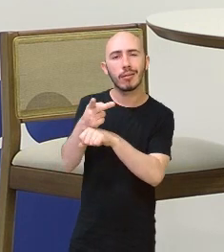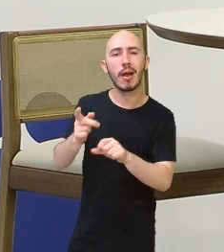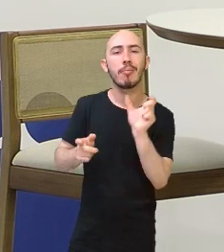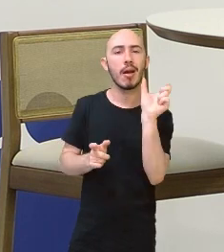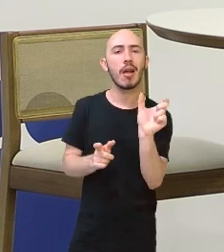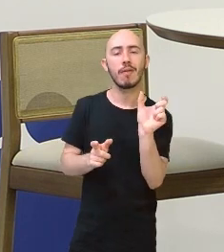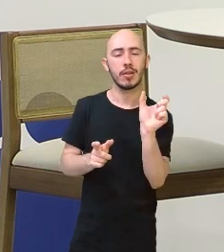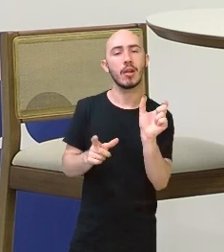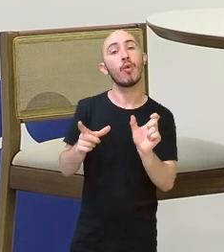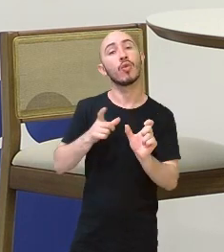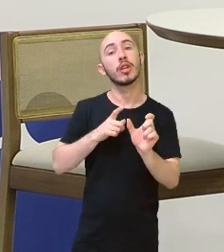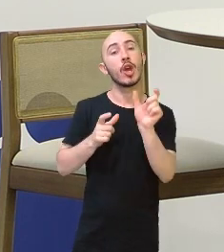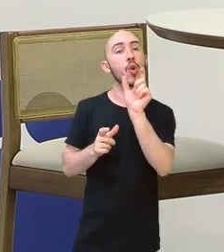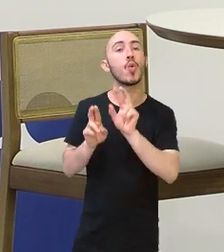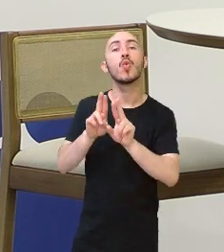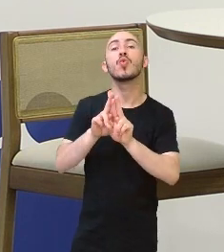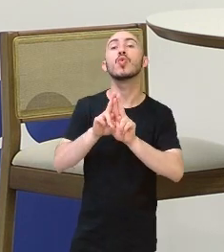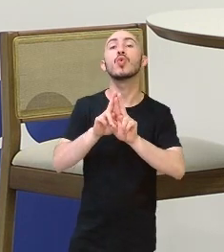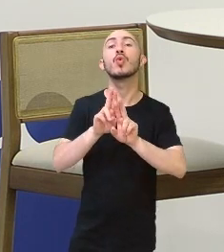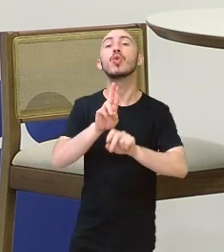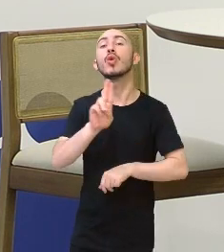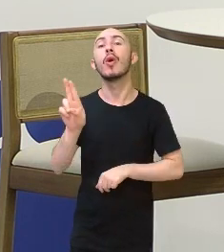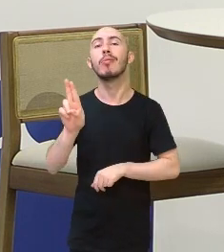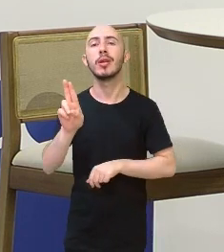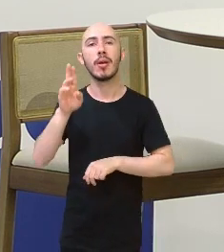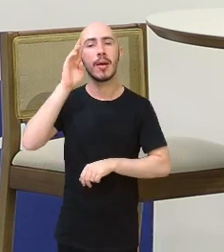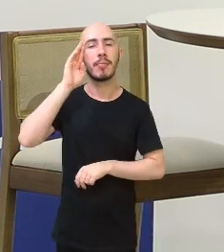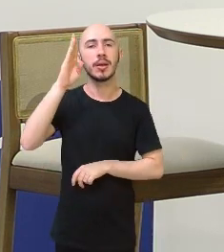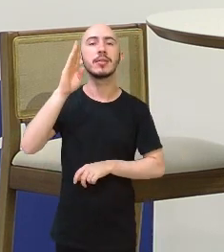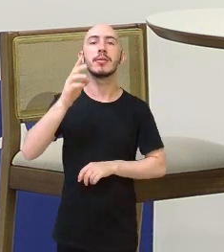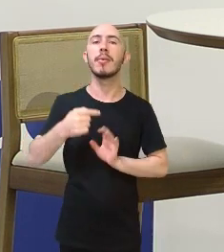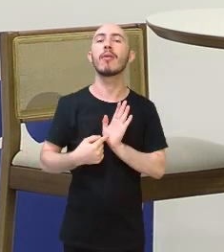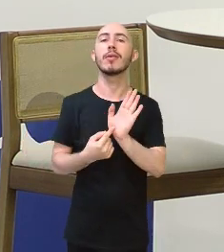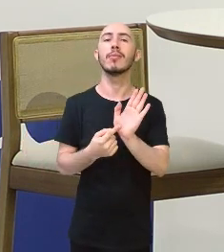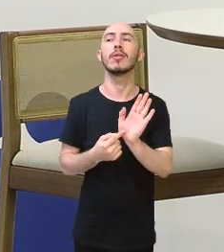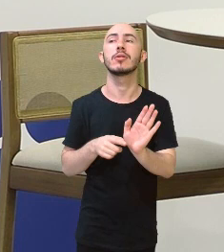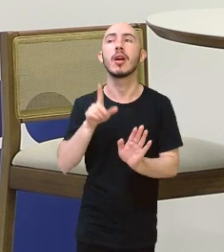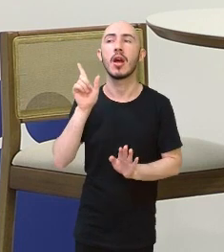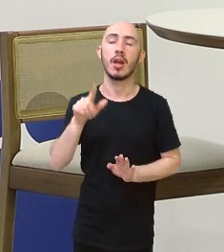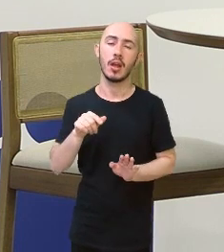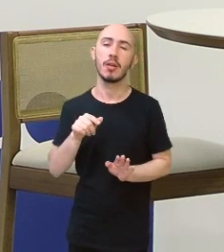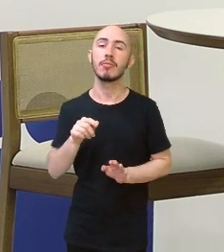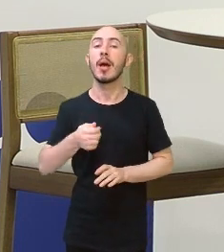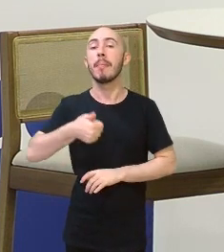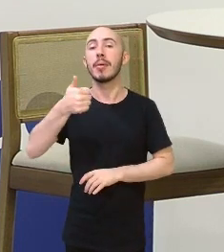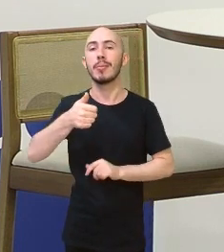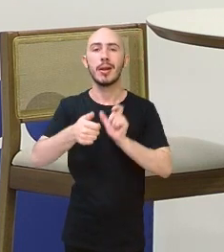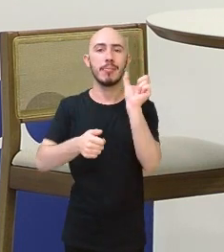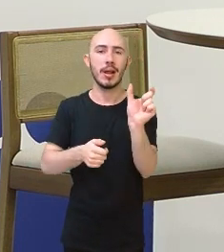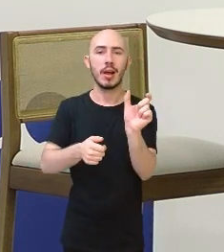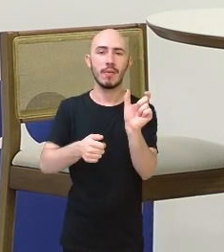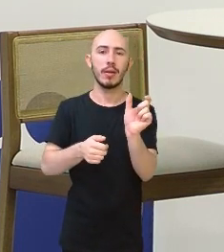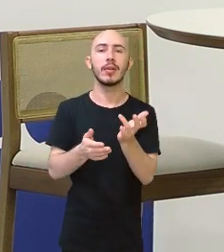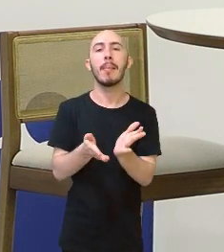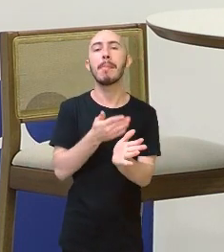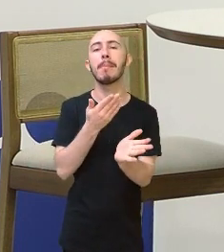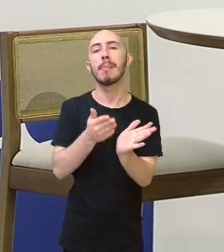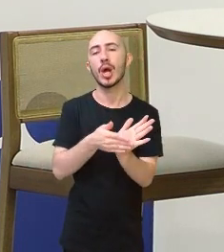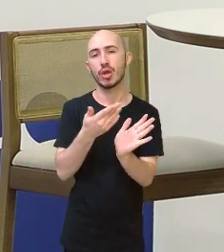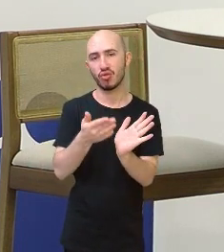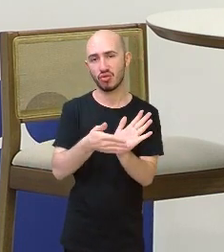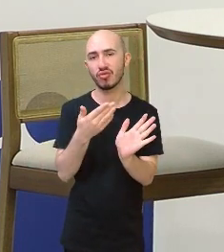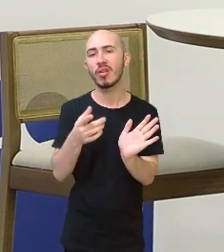nome em destaque. E ele geralmente é a primeira palavra a primeira palavra que surge ali é a primeira palavra